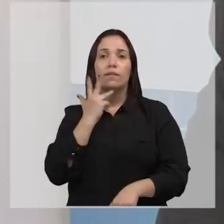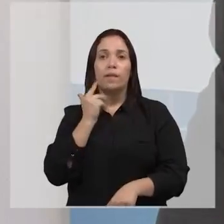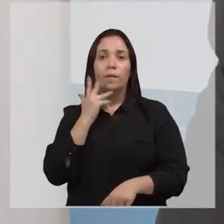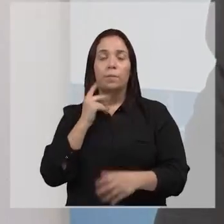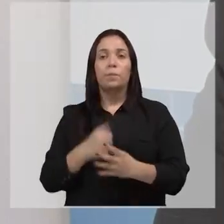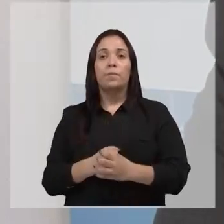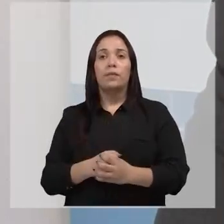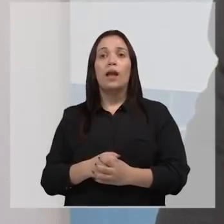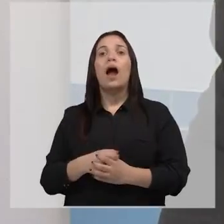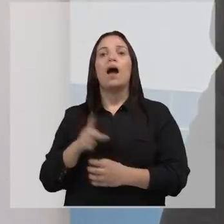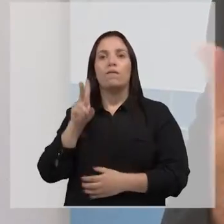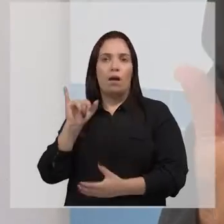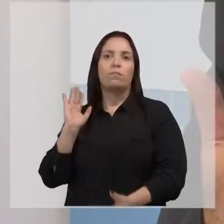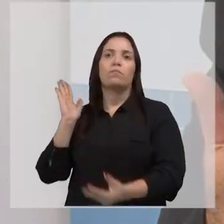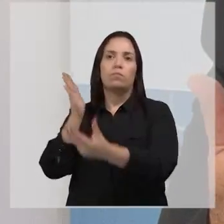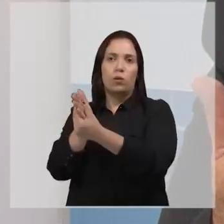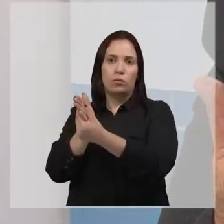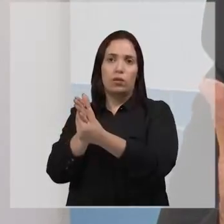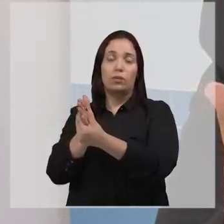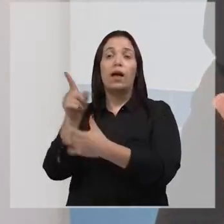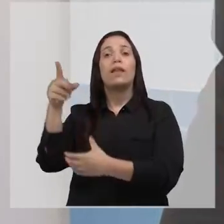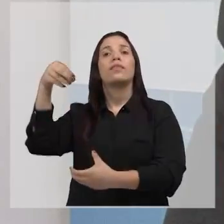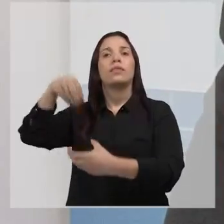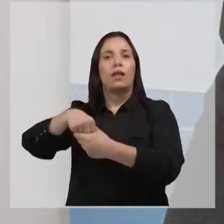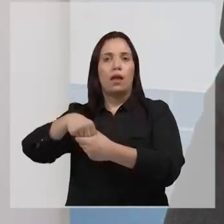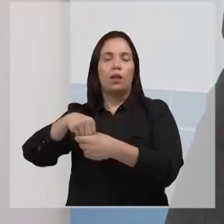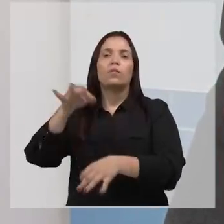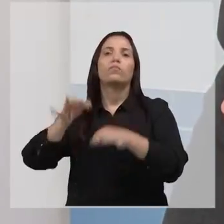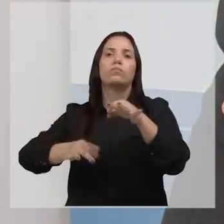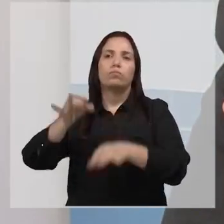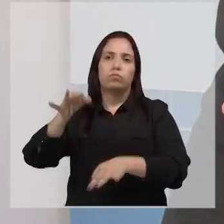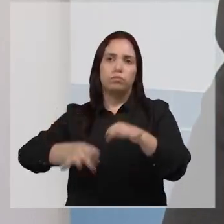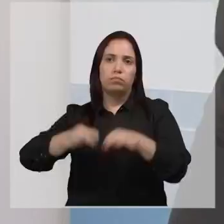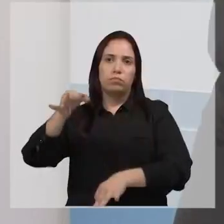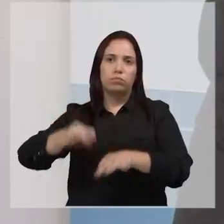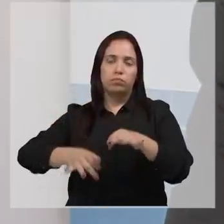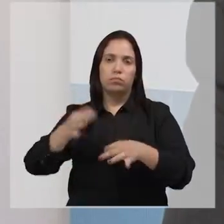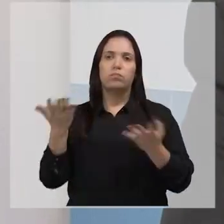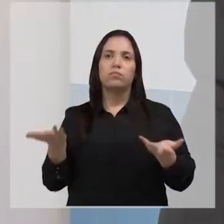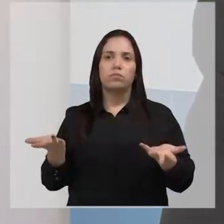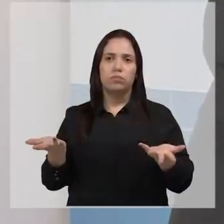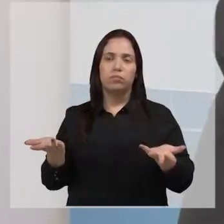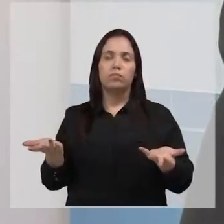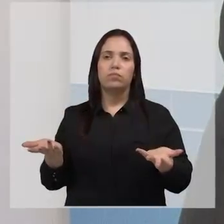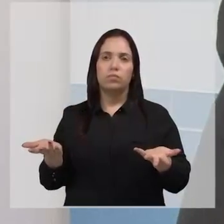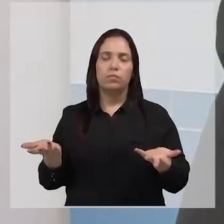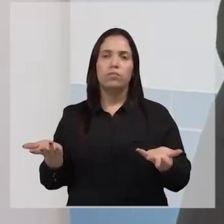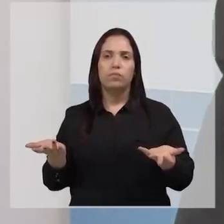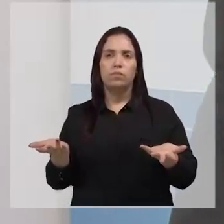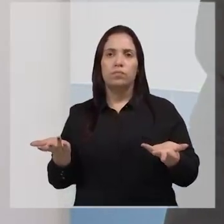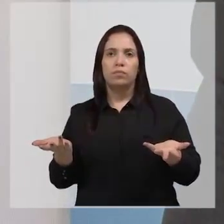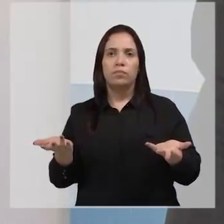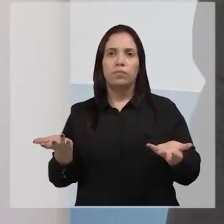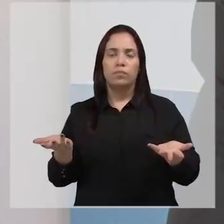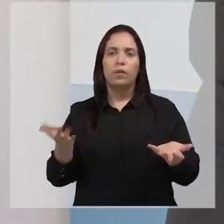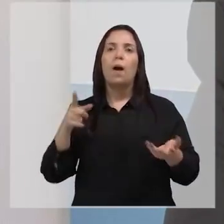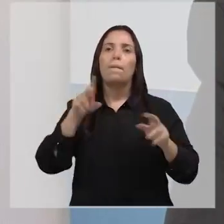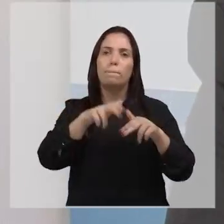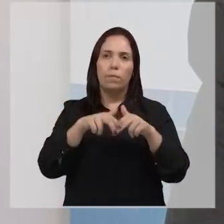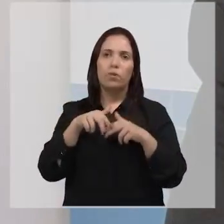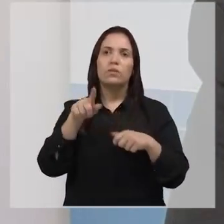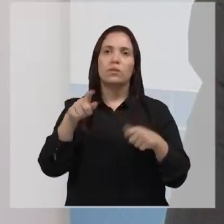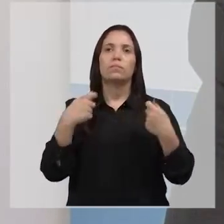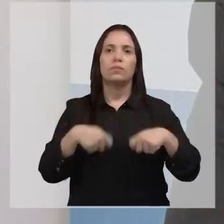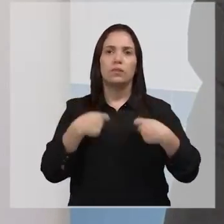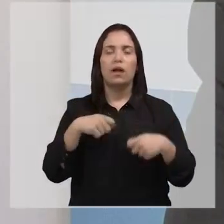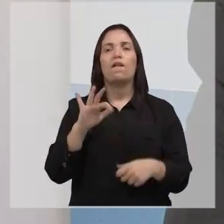ele é processado, vai ser julgado aonde? Pelo tribunal. Aí tá lascado, tá não? Aí para isso que... Tá certo, Luiz? Para isso que existe o fórum